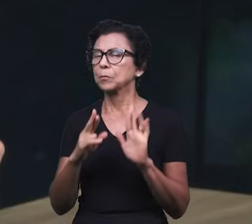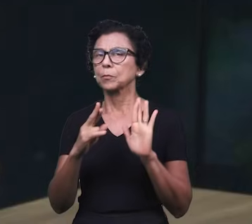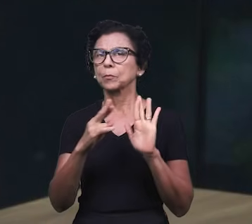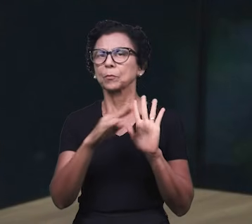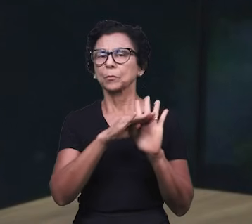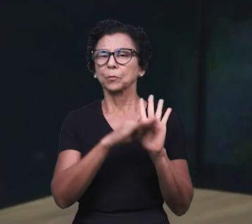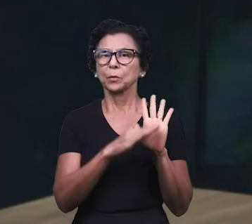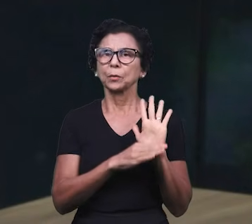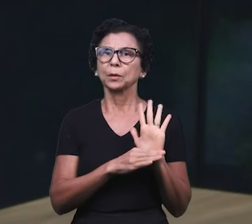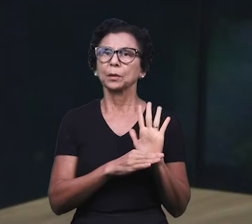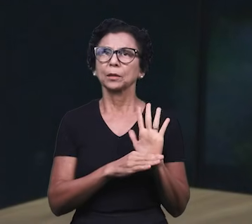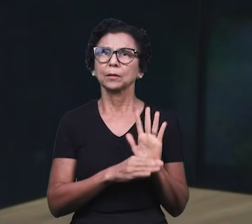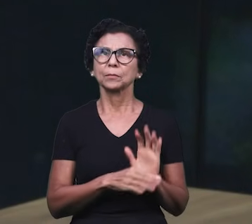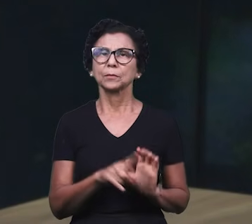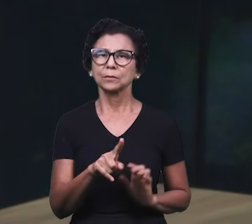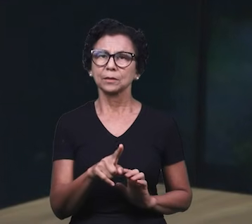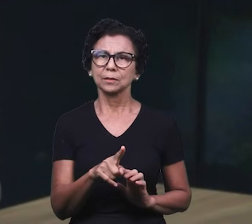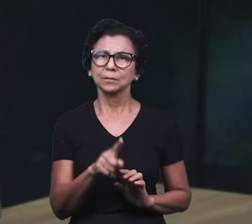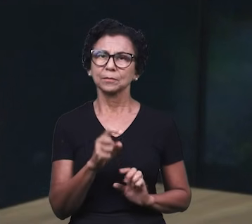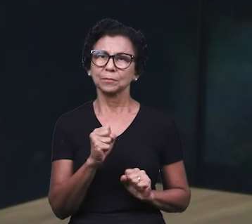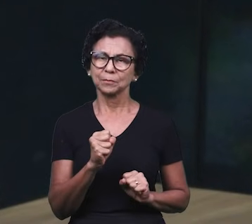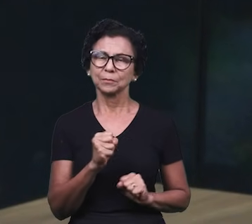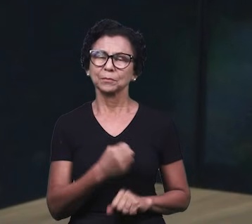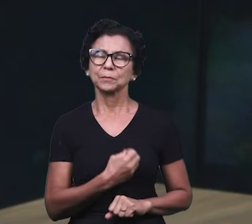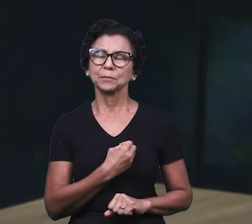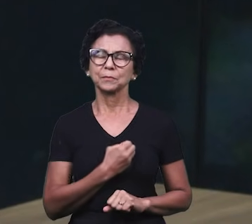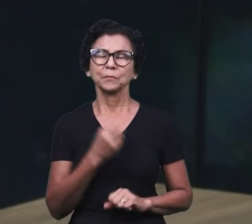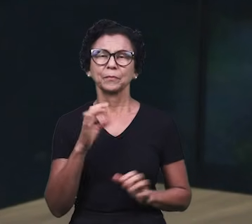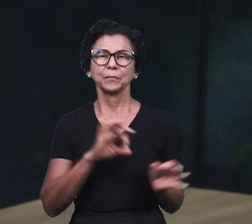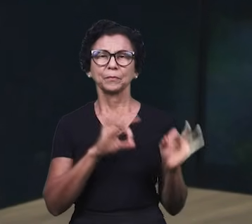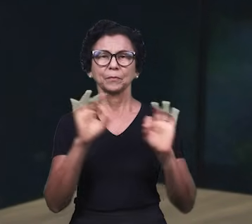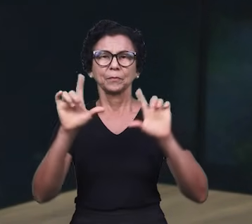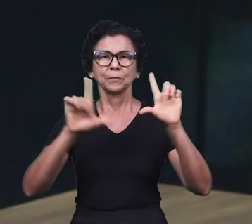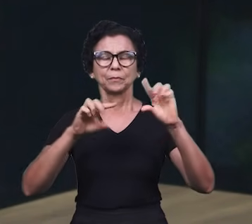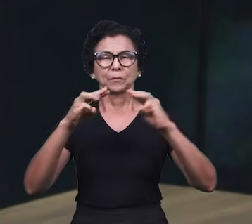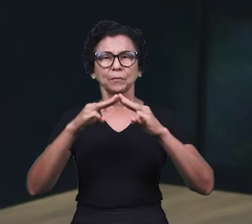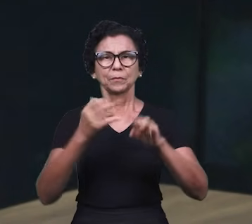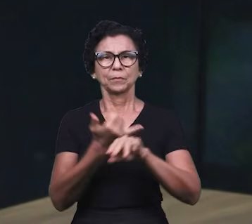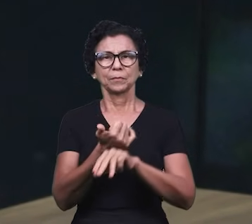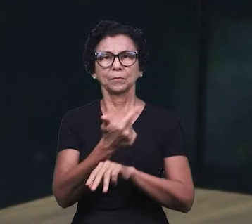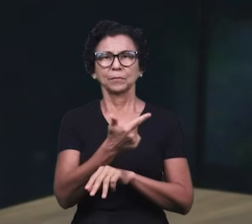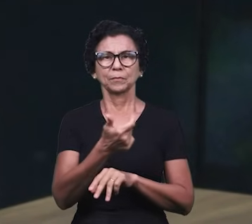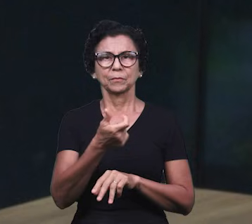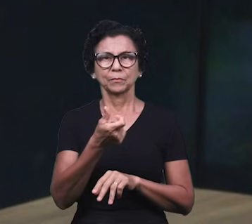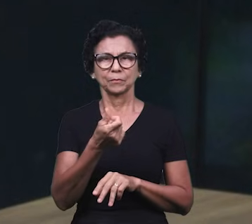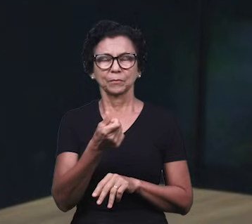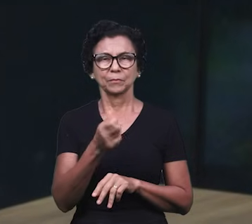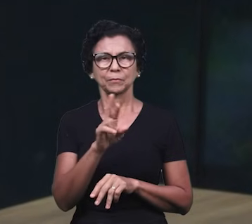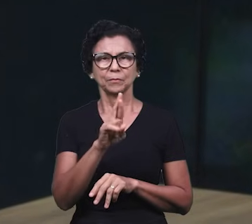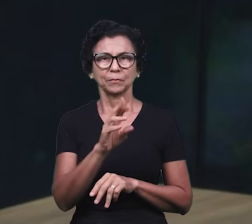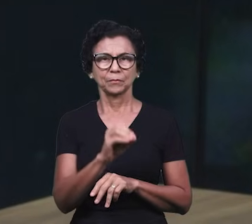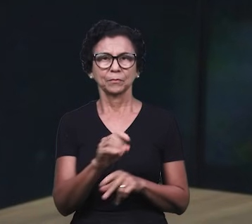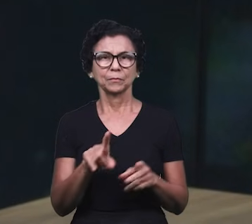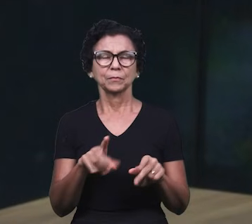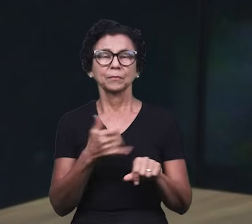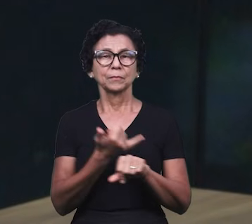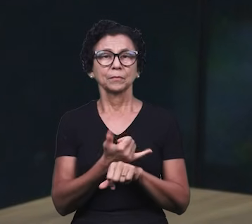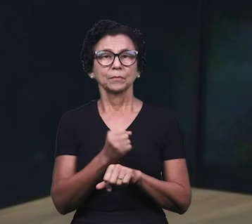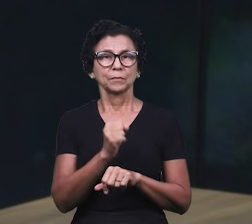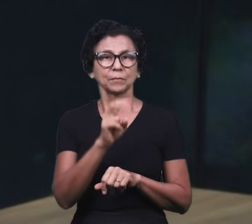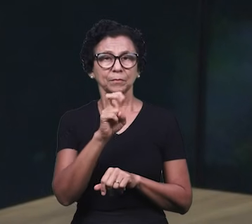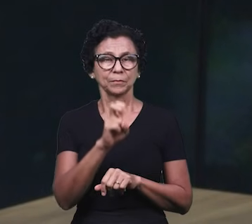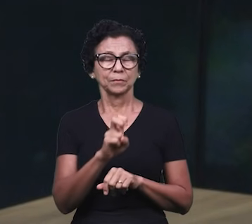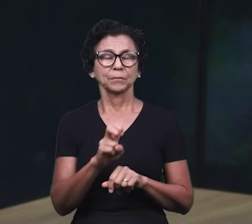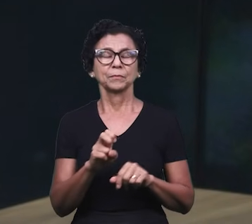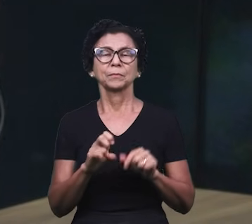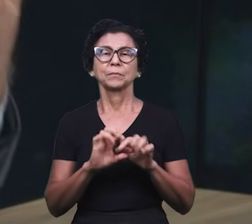você pode participar dele pela TV Manaim, no canal 126 da Embratel, no canal 85 da